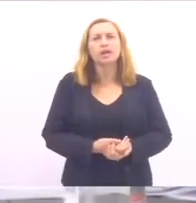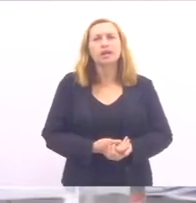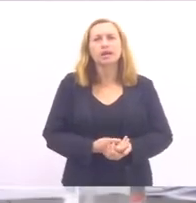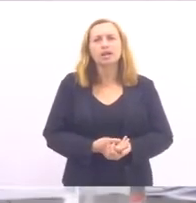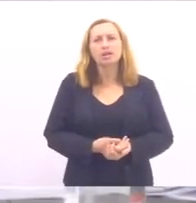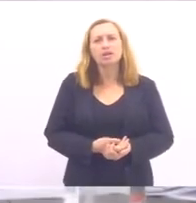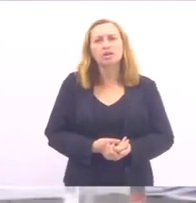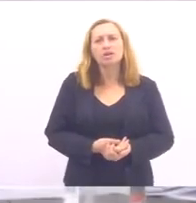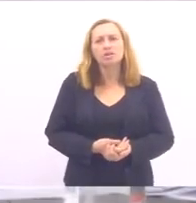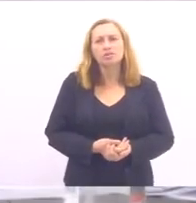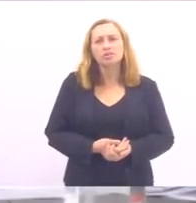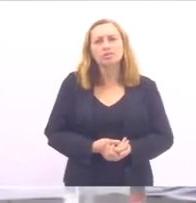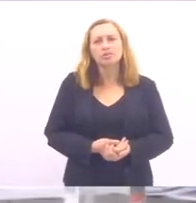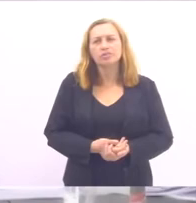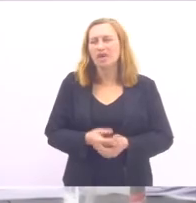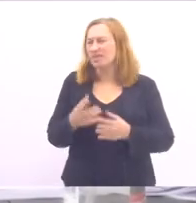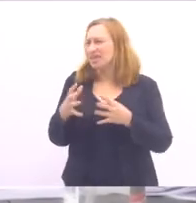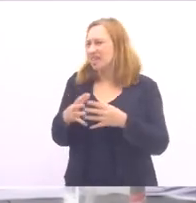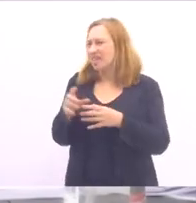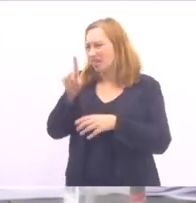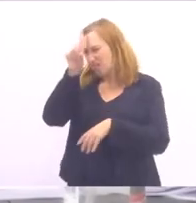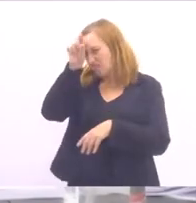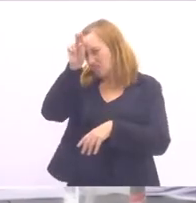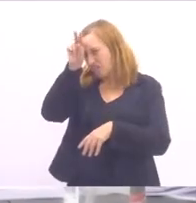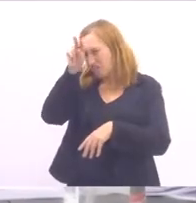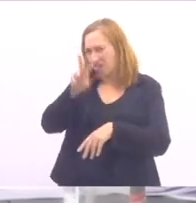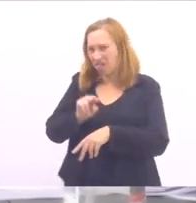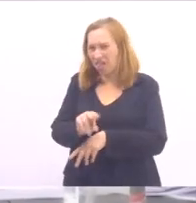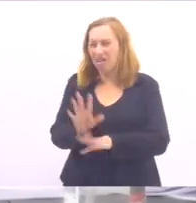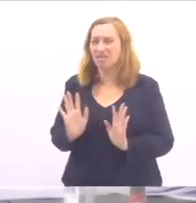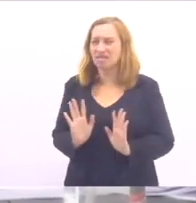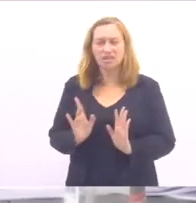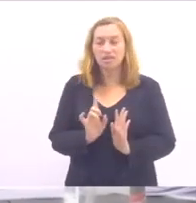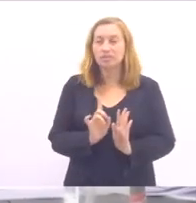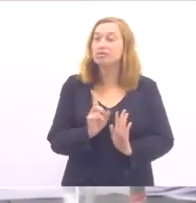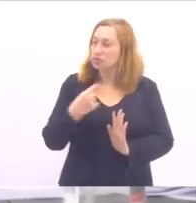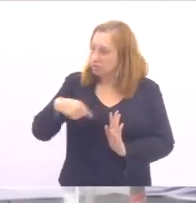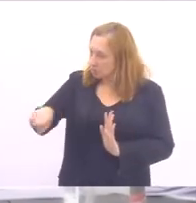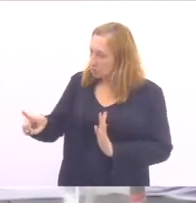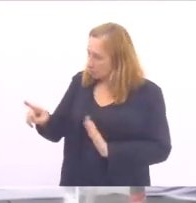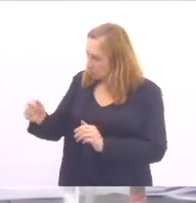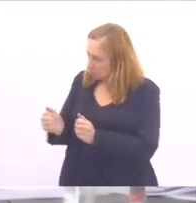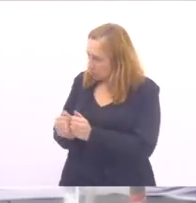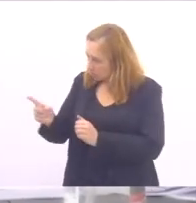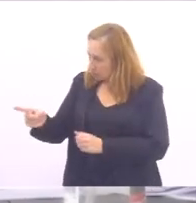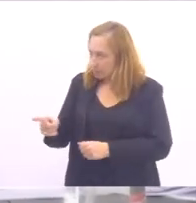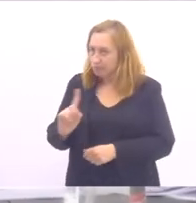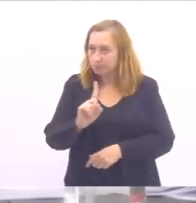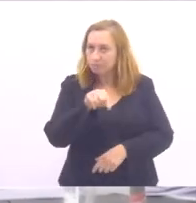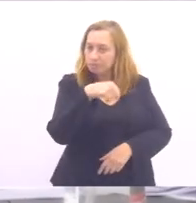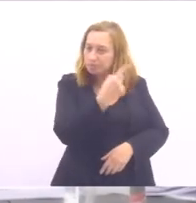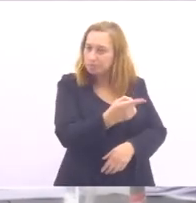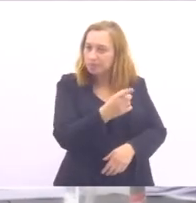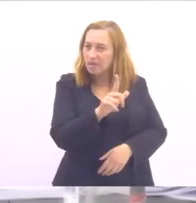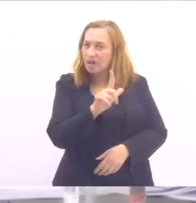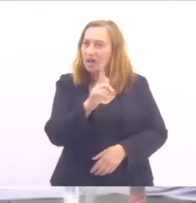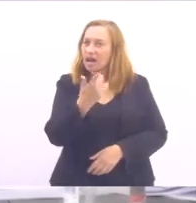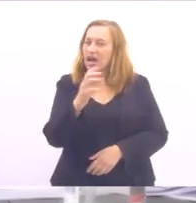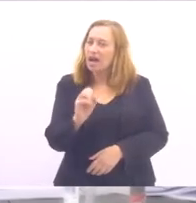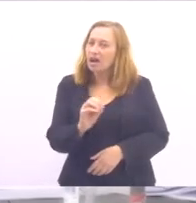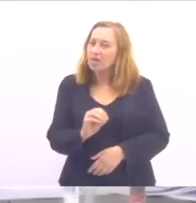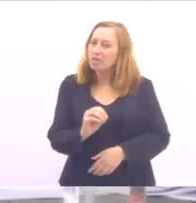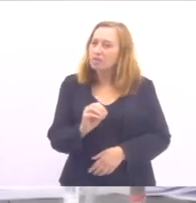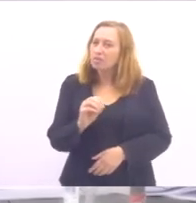ele dizia, ah, mas fica aí, vai dar barata. Vai dizer, não, a gente falou até, a gente até foi com vocês e com outra, na outra, lá no Largo do Machado, a gente foi com outro, você